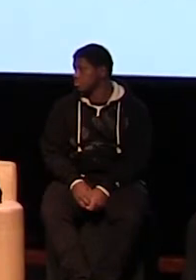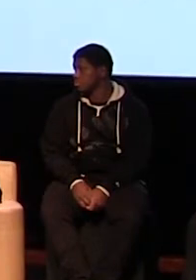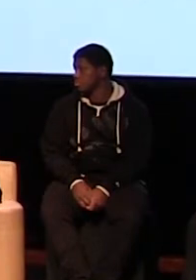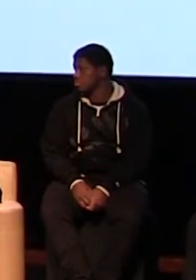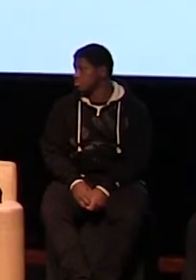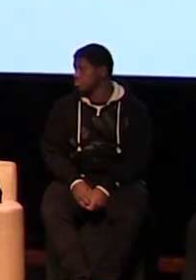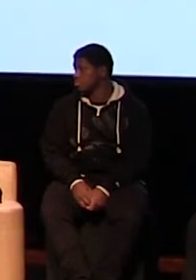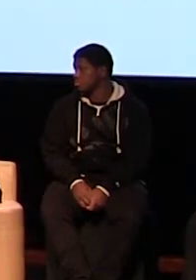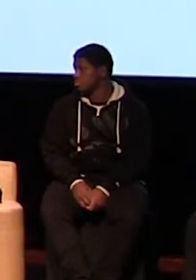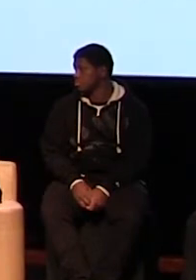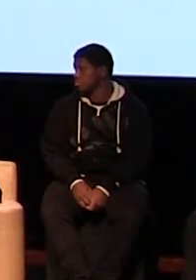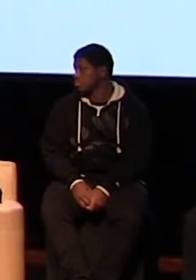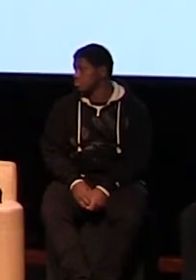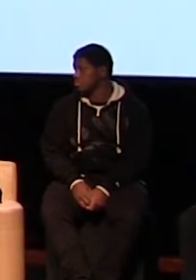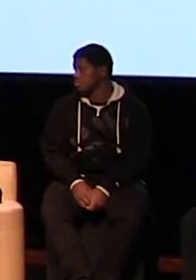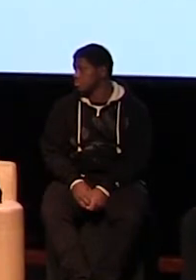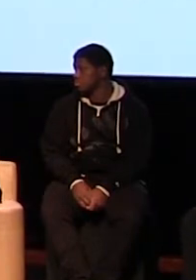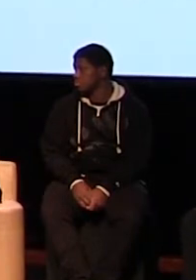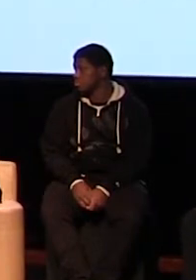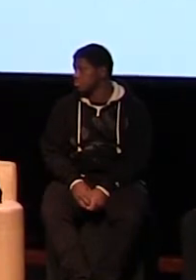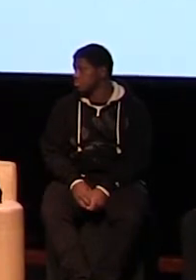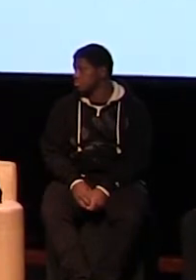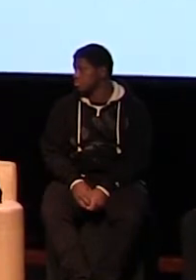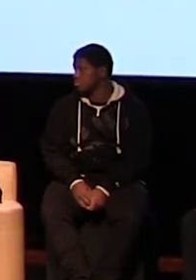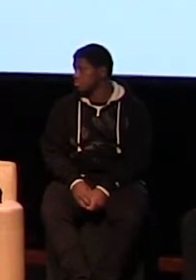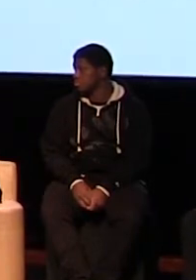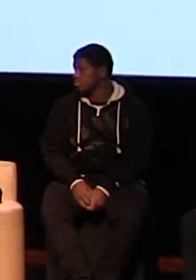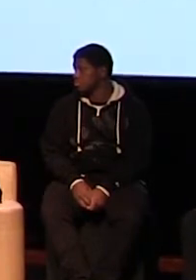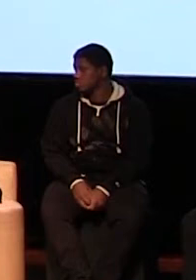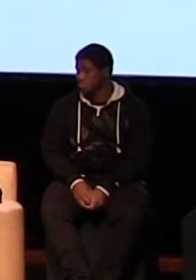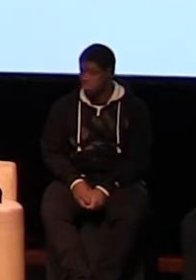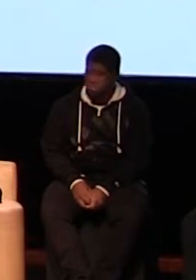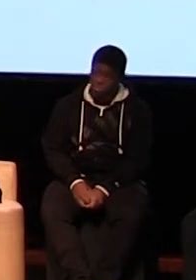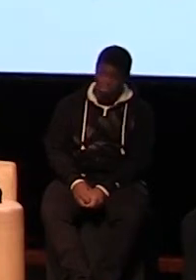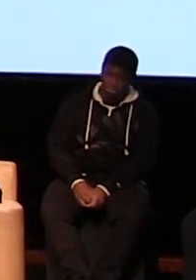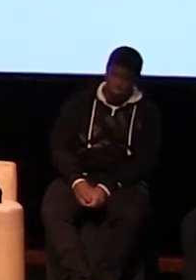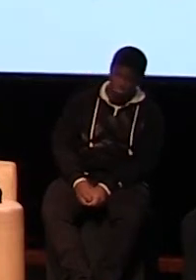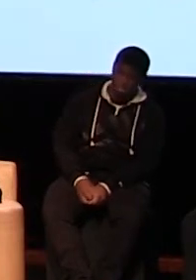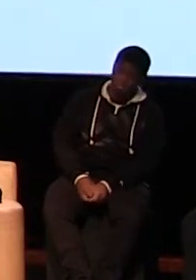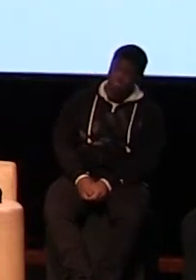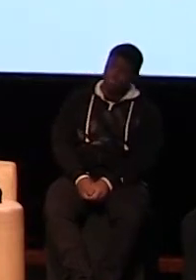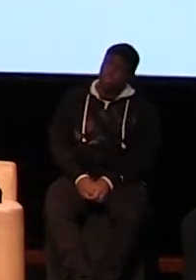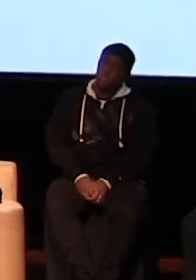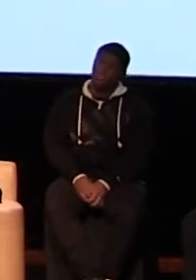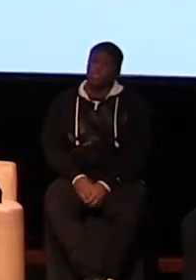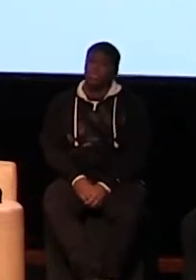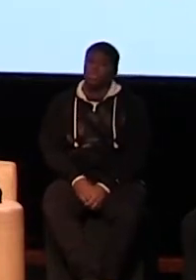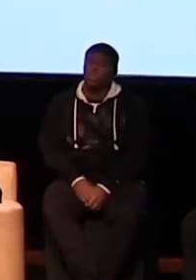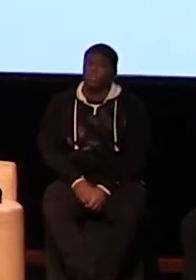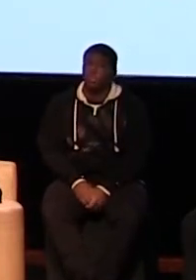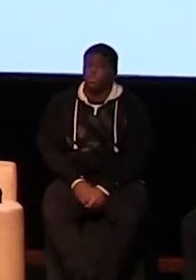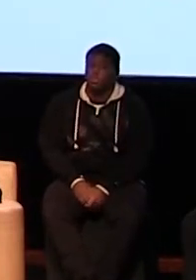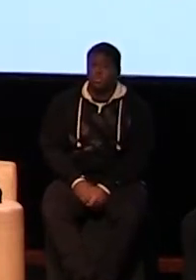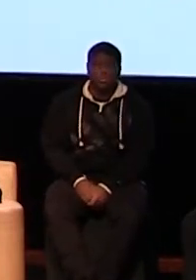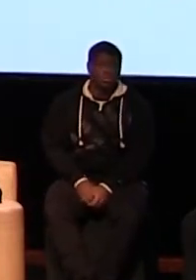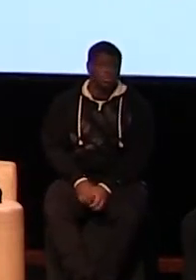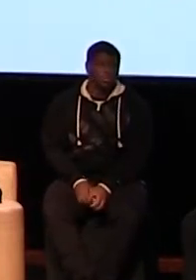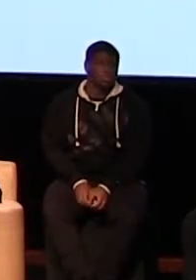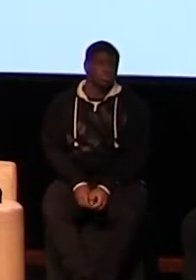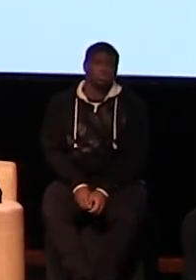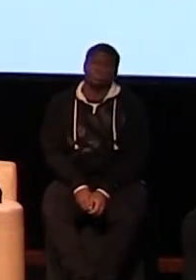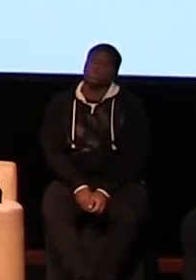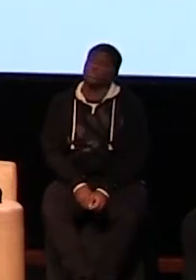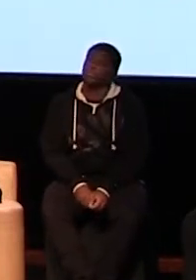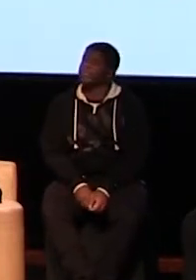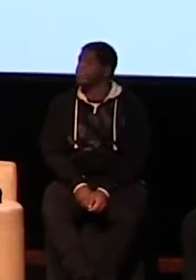junto com a coordenação. Nas HAs e nas HIs, individualmente com os professores, então cativando mesmo os